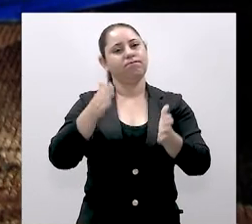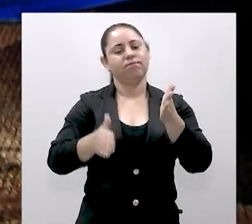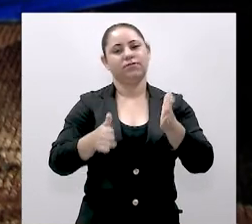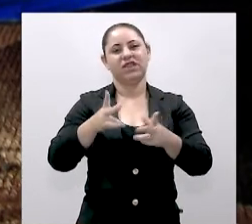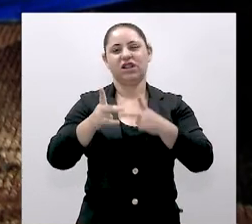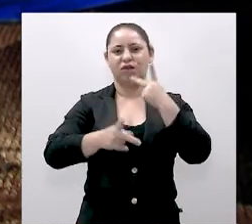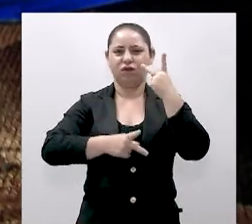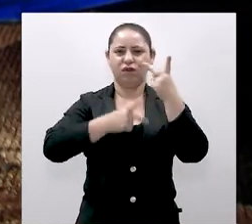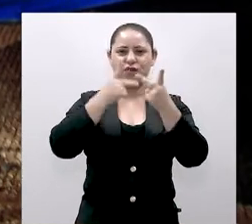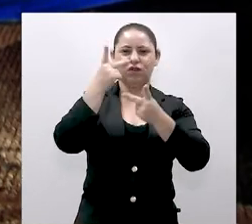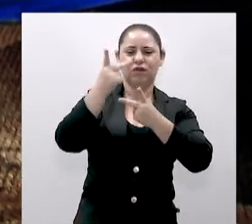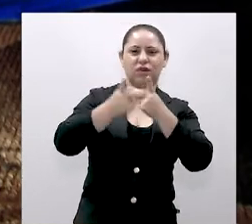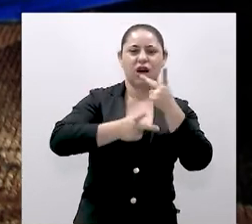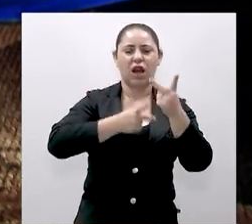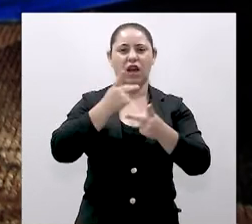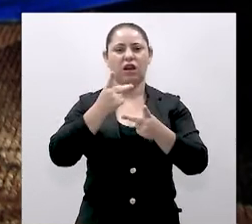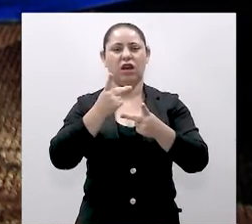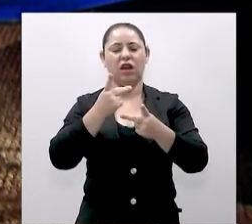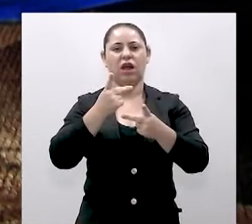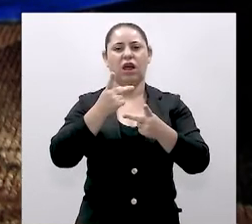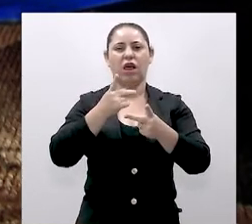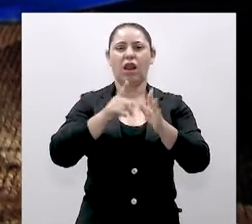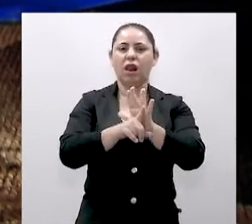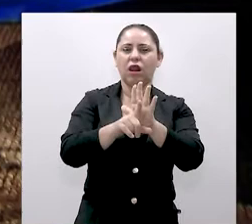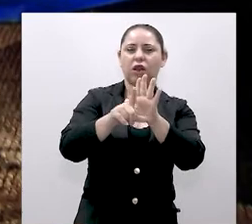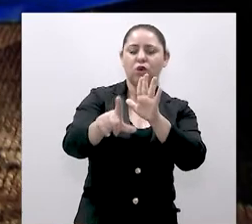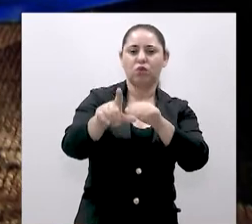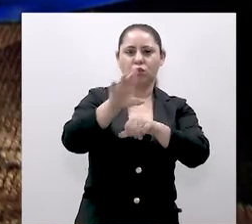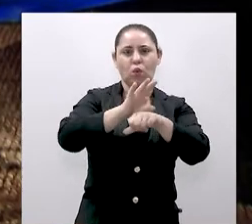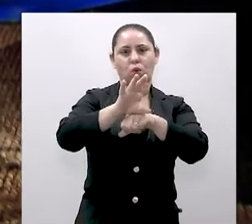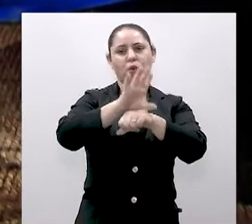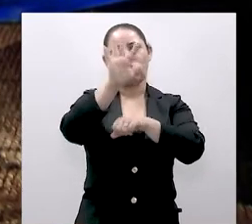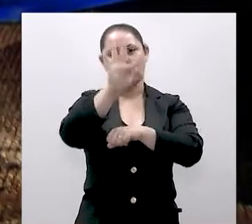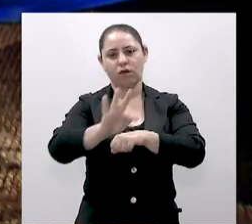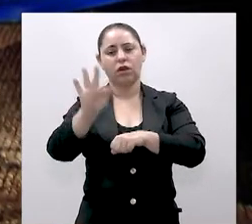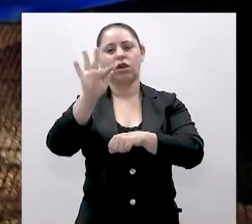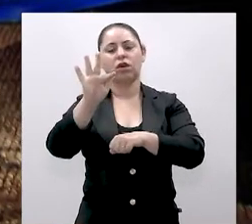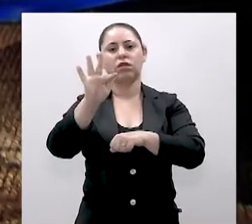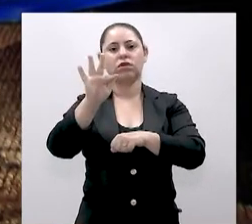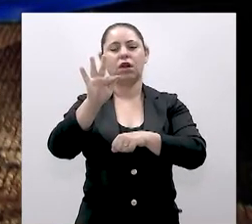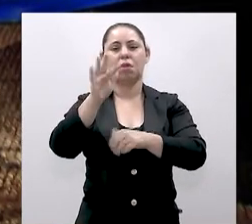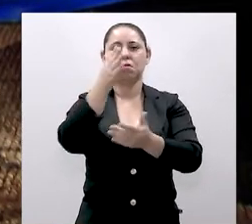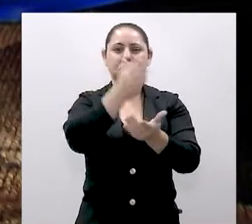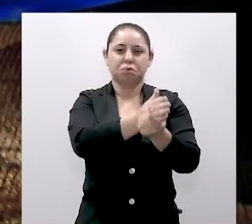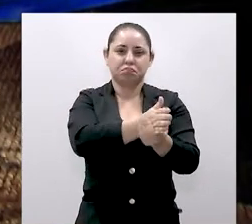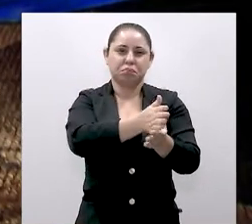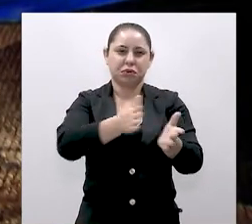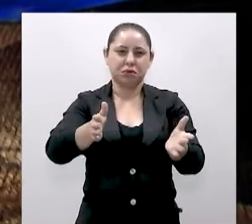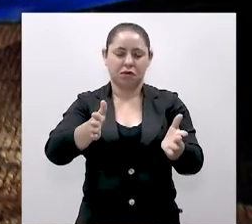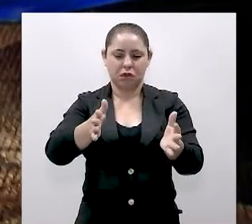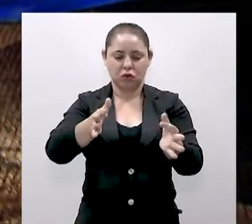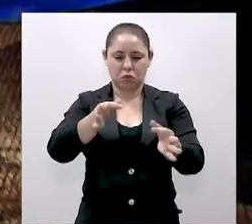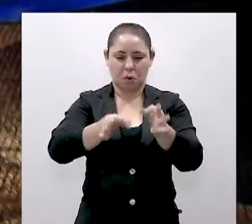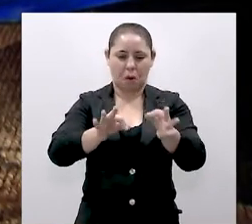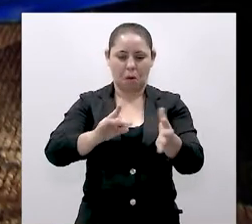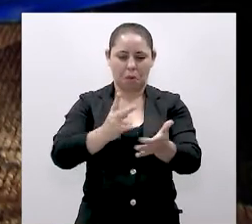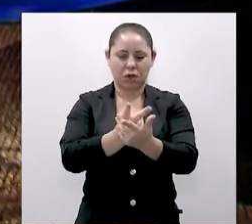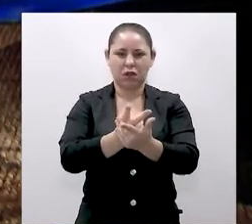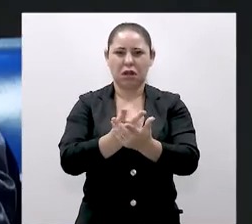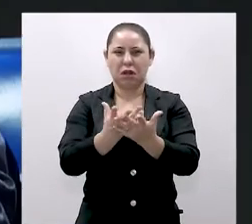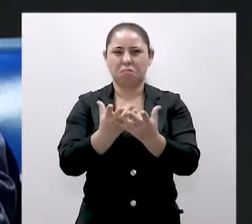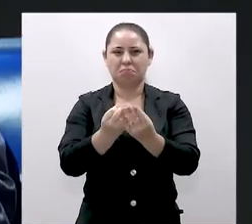tempos aí que falam a idade do atropelo da legislação da Constituição o meu processo foi uma aberração